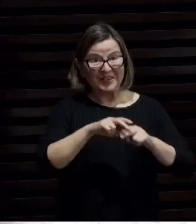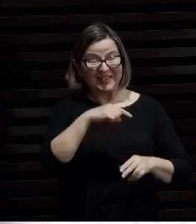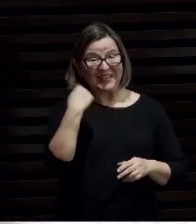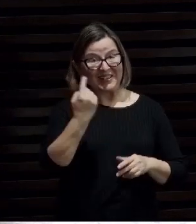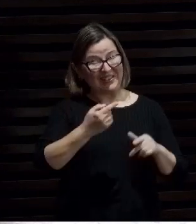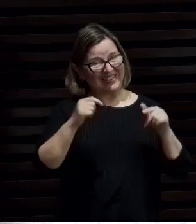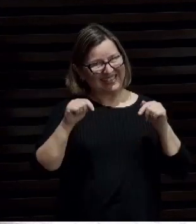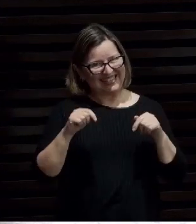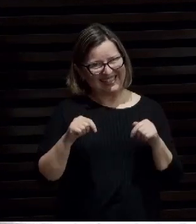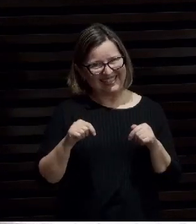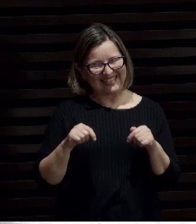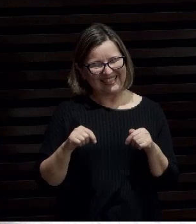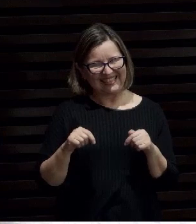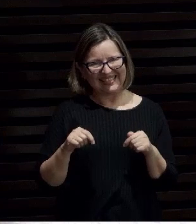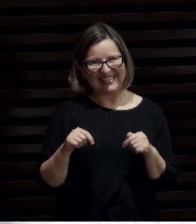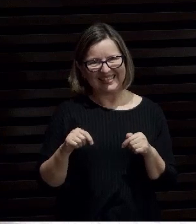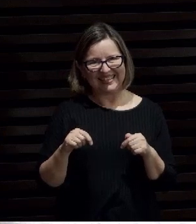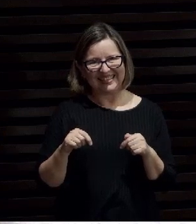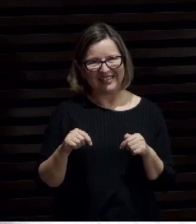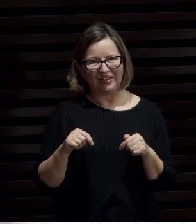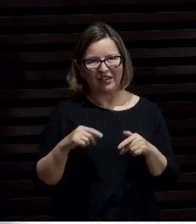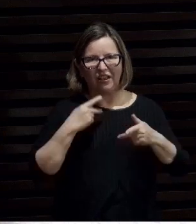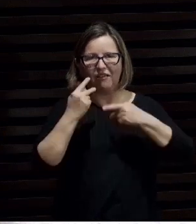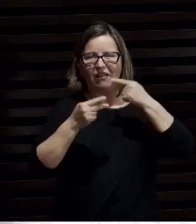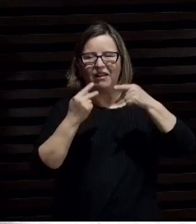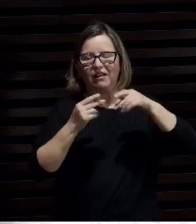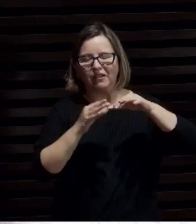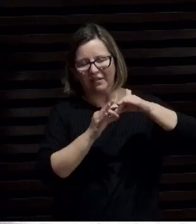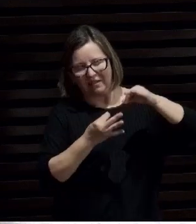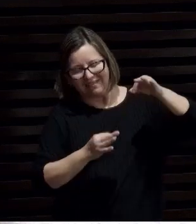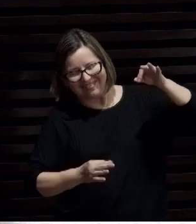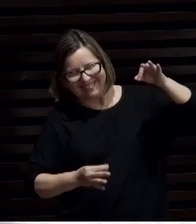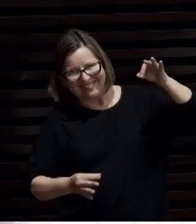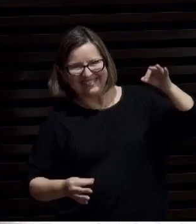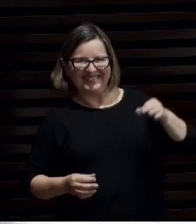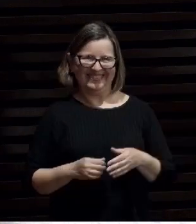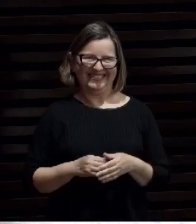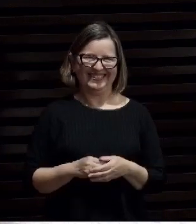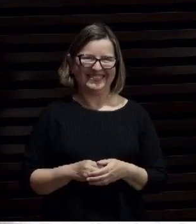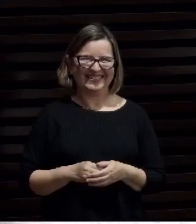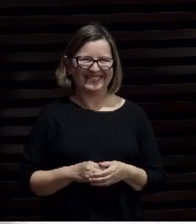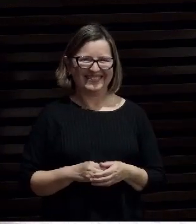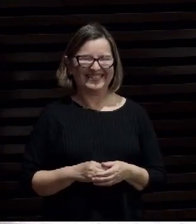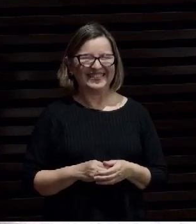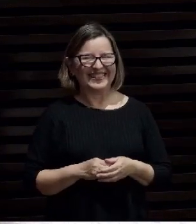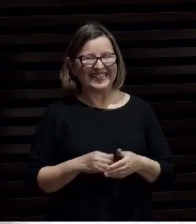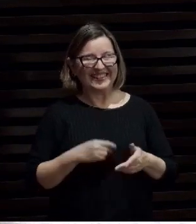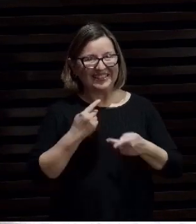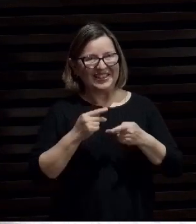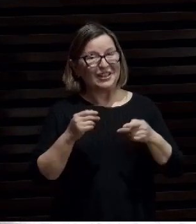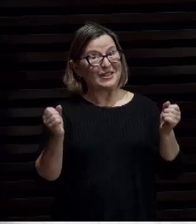aqui como tagarelas, falando sobre o novo nascimento.